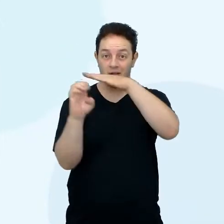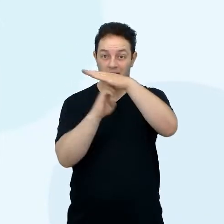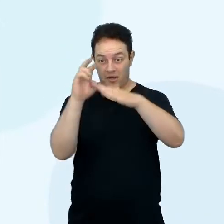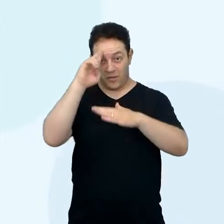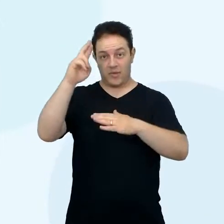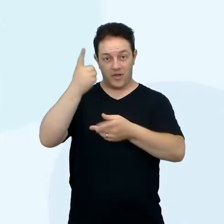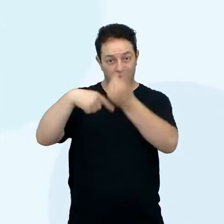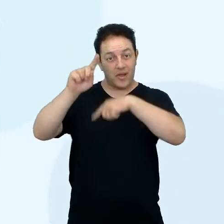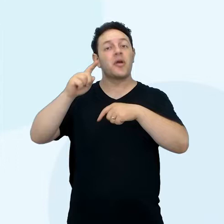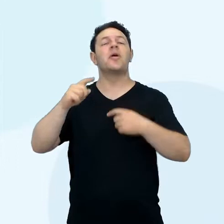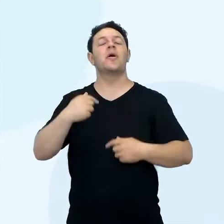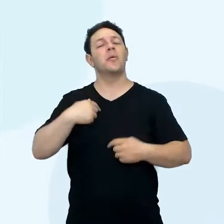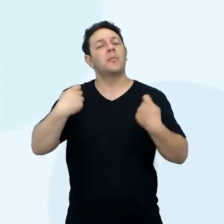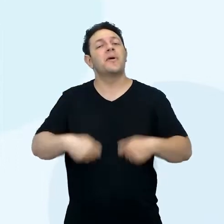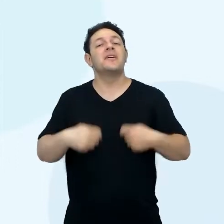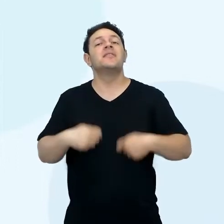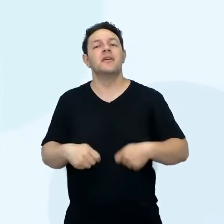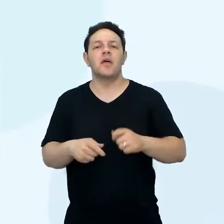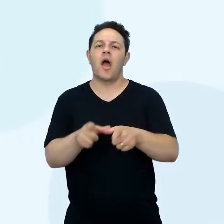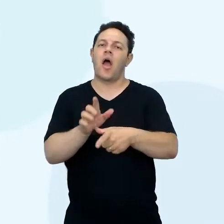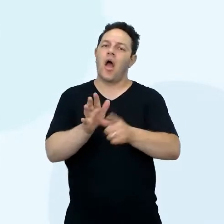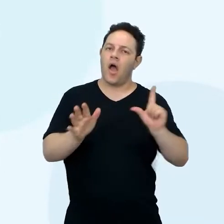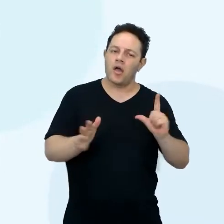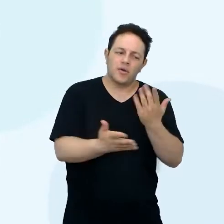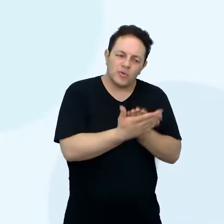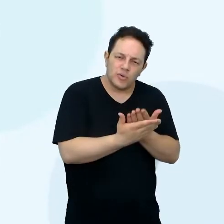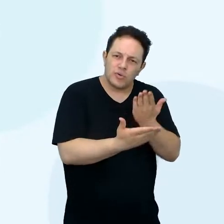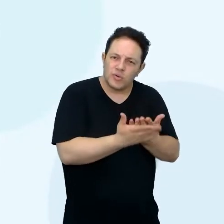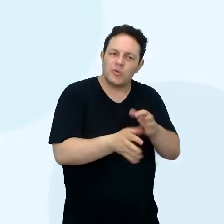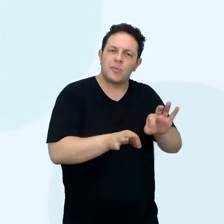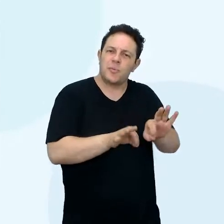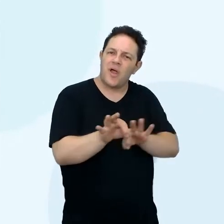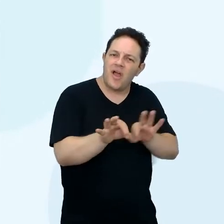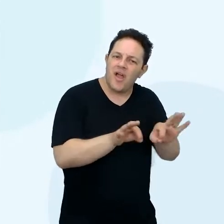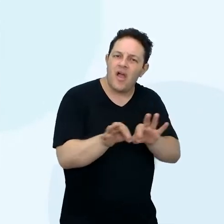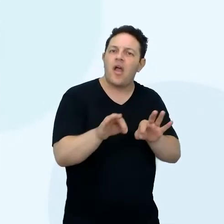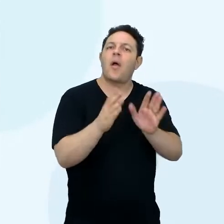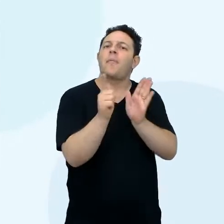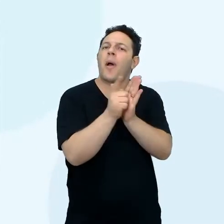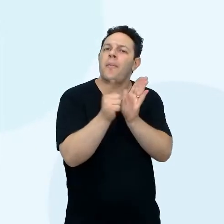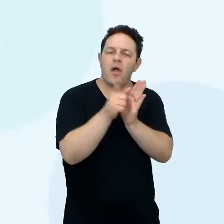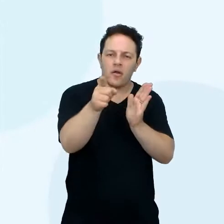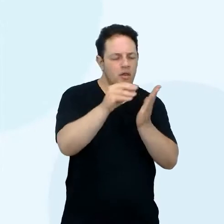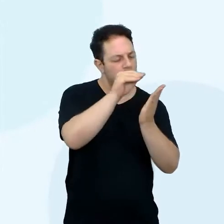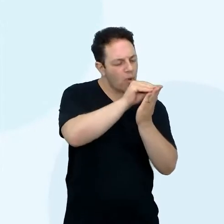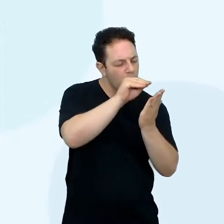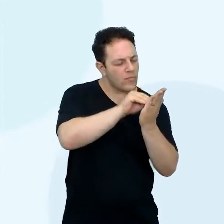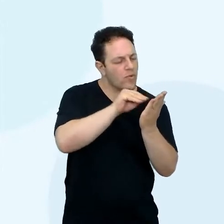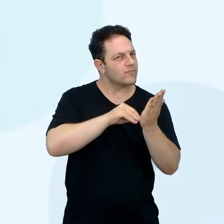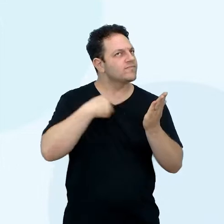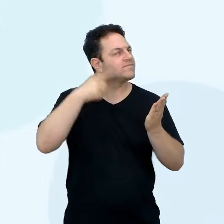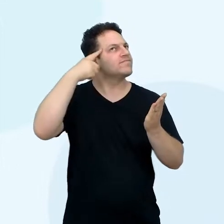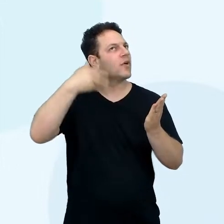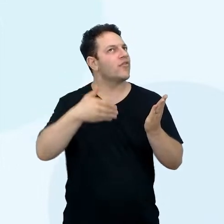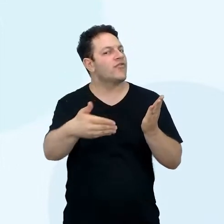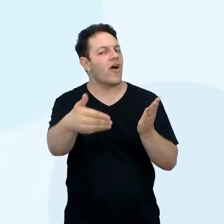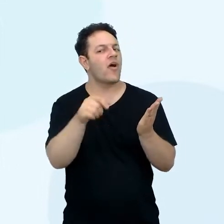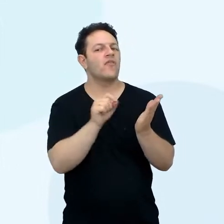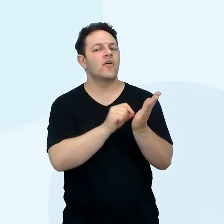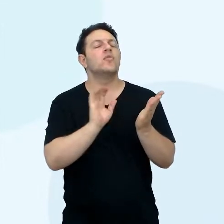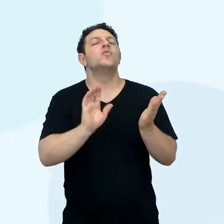muito estudo, carece de planejamento, é preciso colocar no papel tudo aquilo que você pretende fazer, você